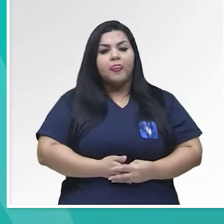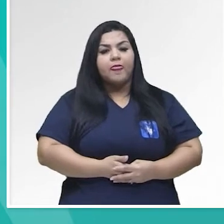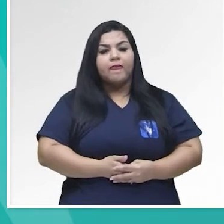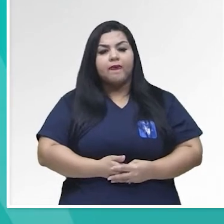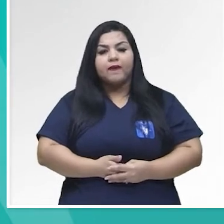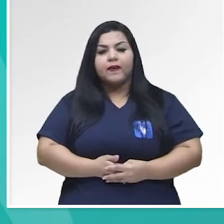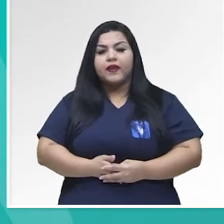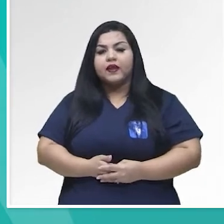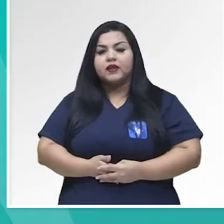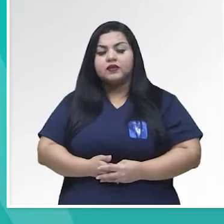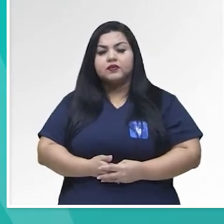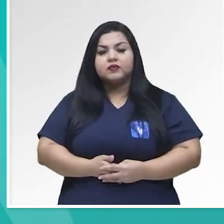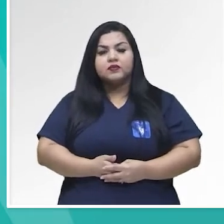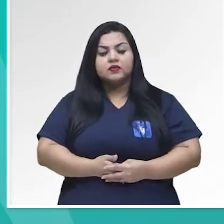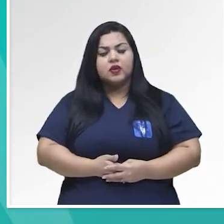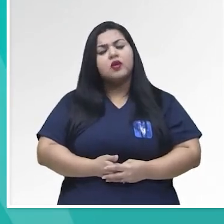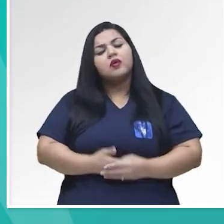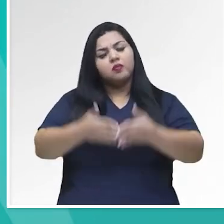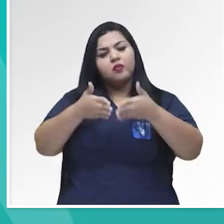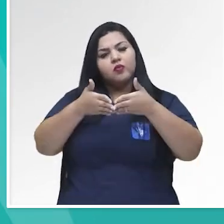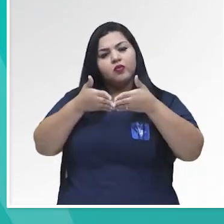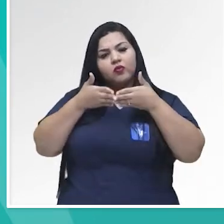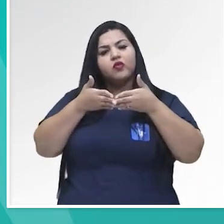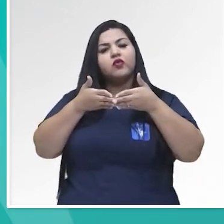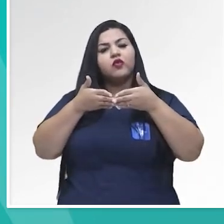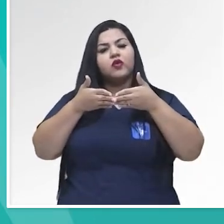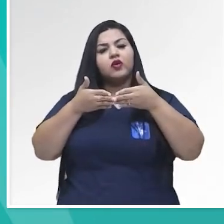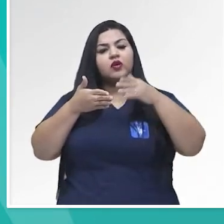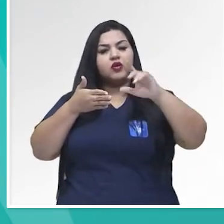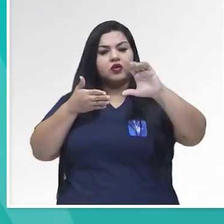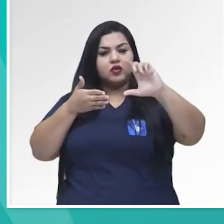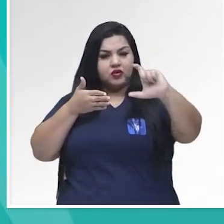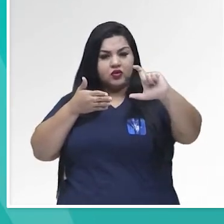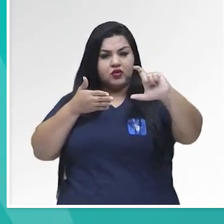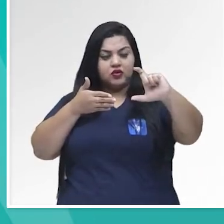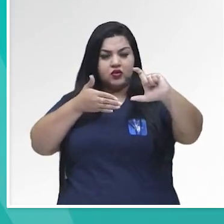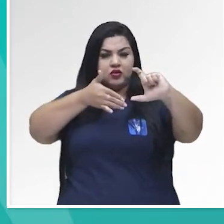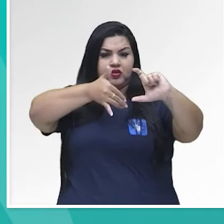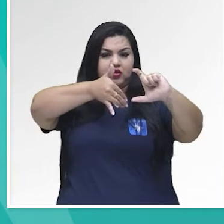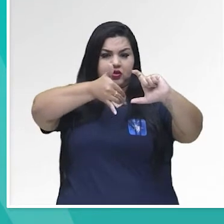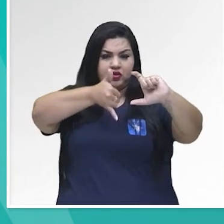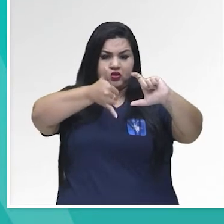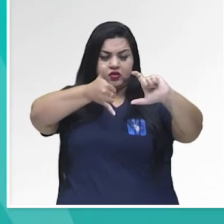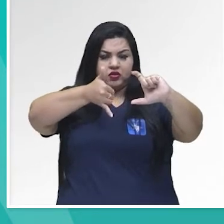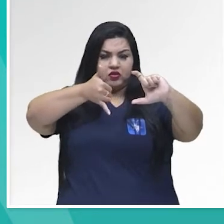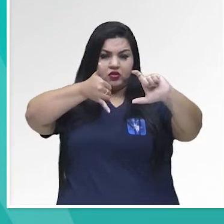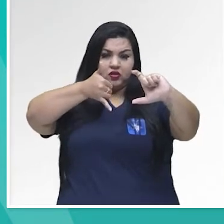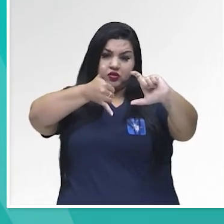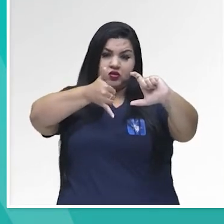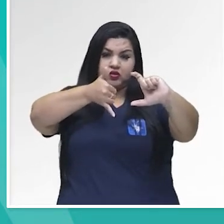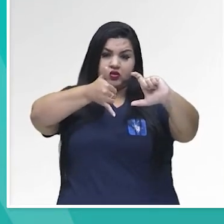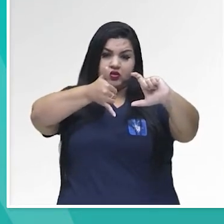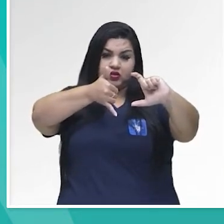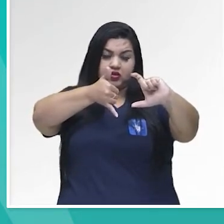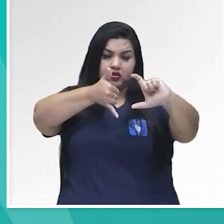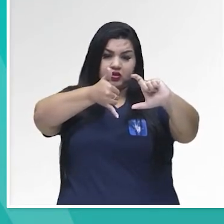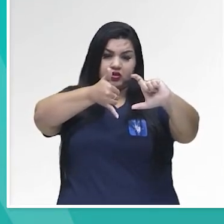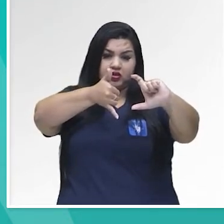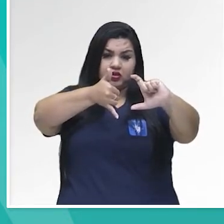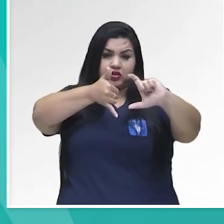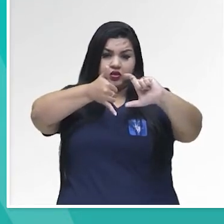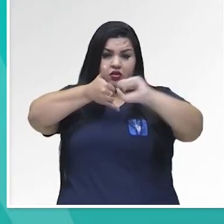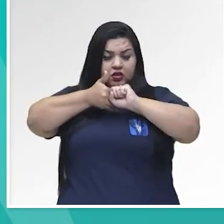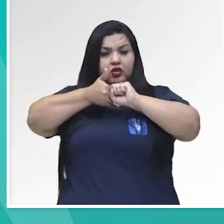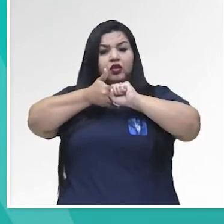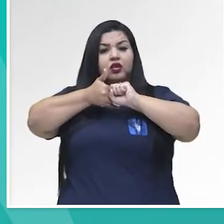Então, coloque por gentileza o seu celular em cima desse QR Code e você vai ter a